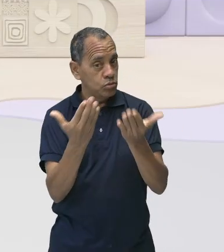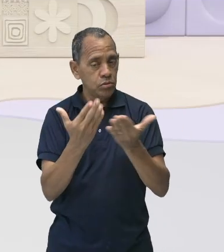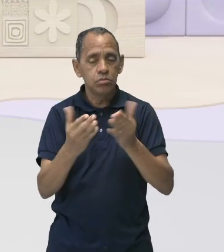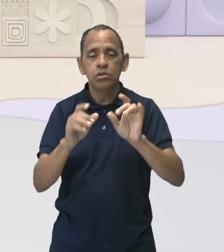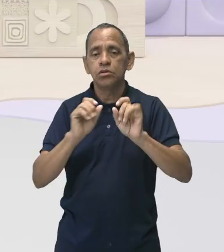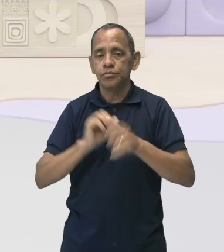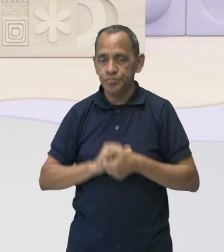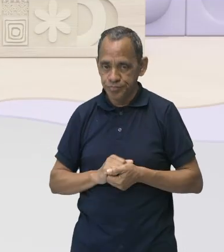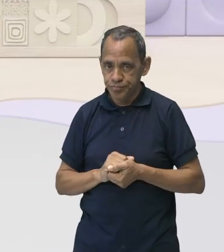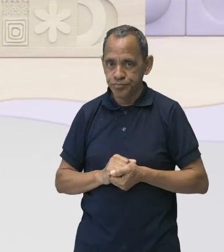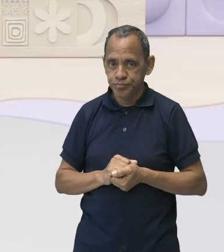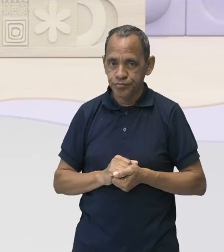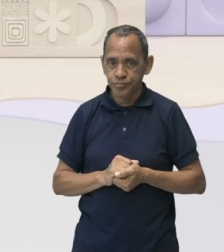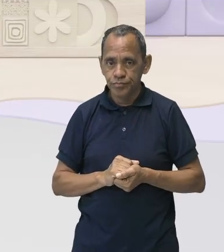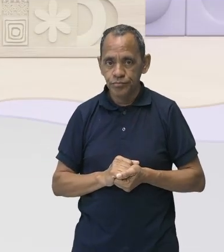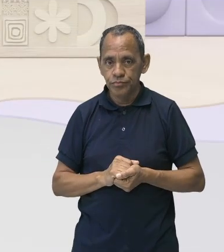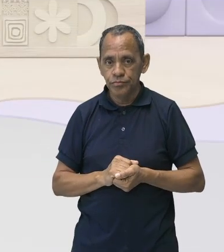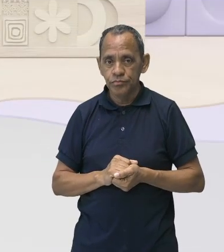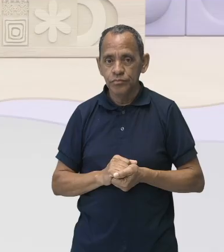proporcionalmente,